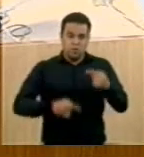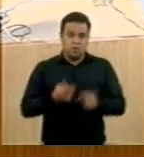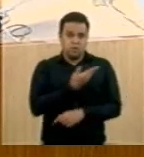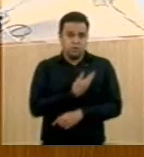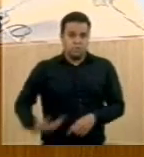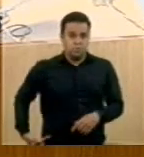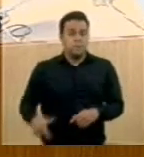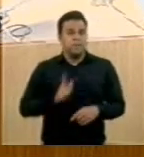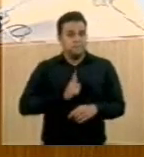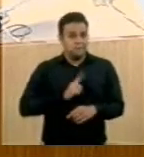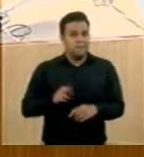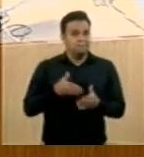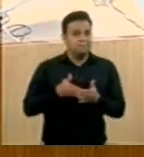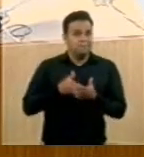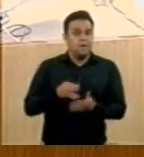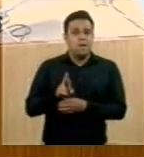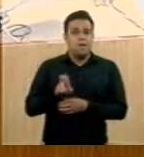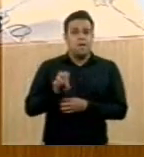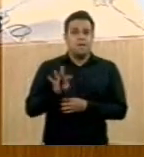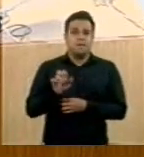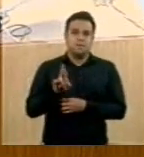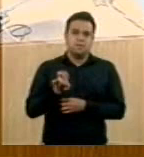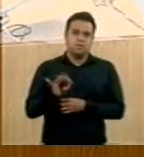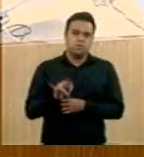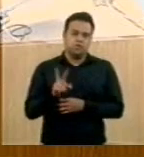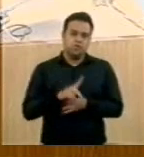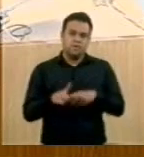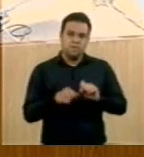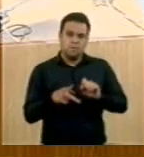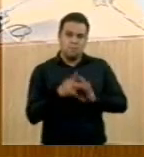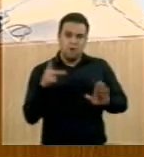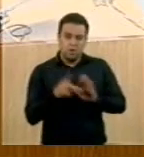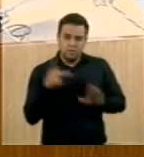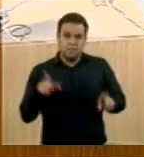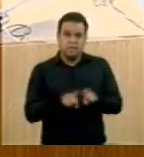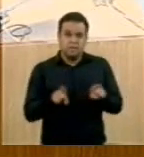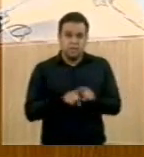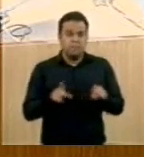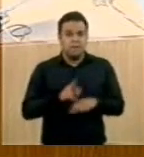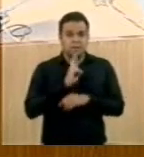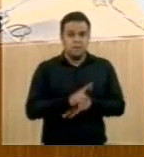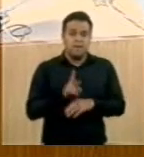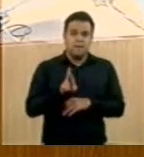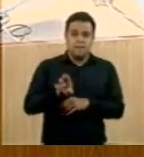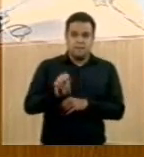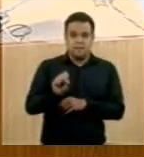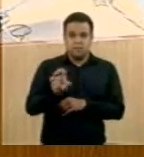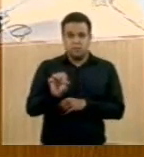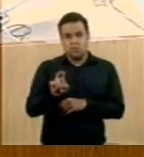restritiva normativamente prevista pela portaria que citei e pela resolução mencionada da